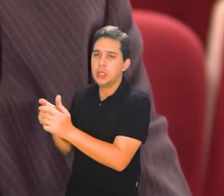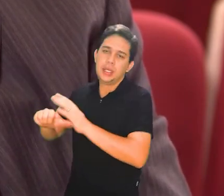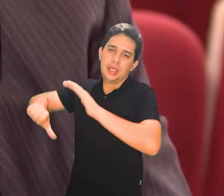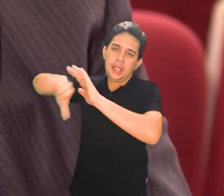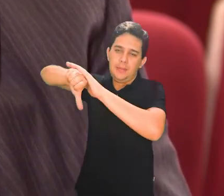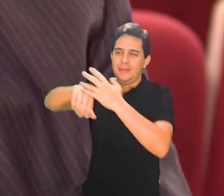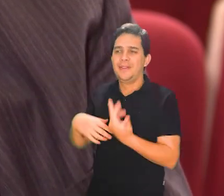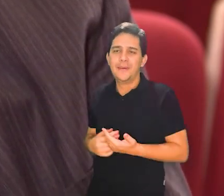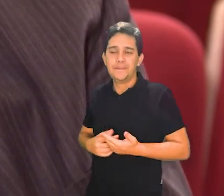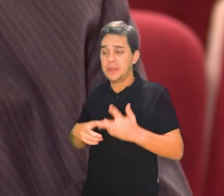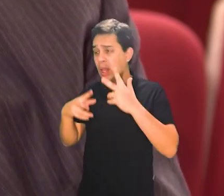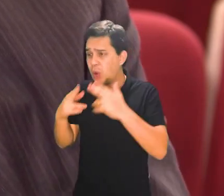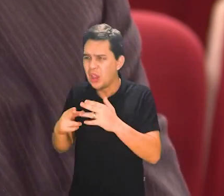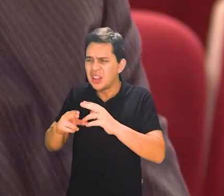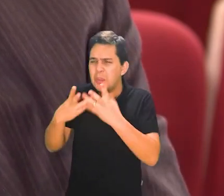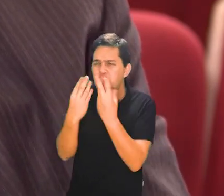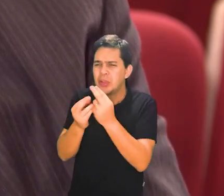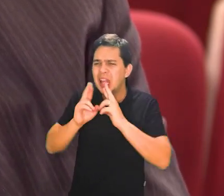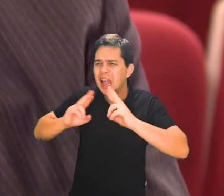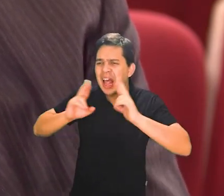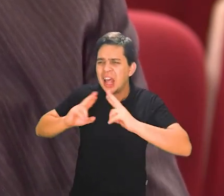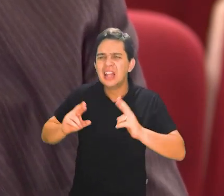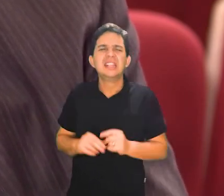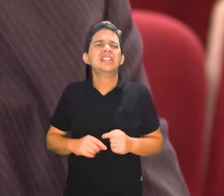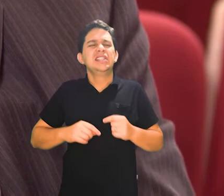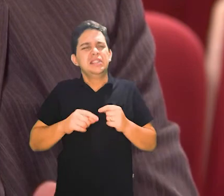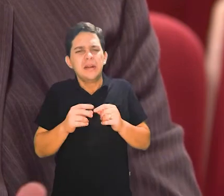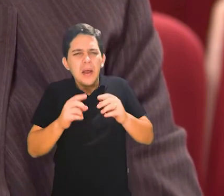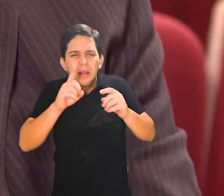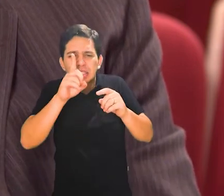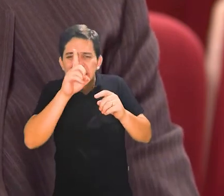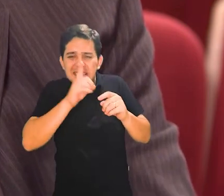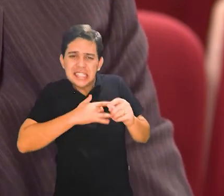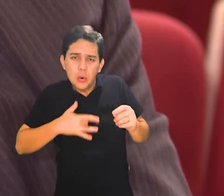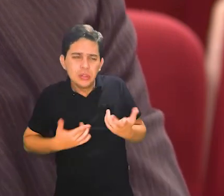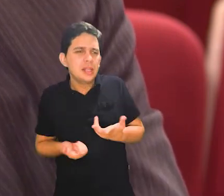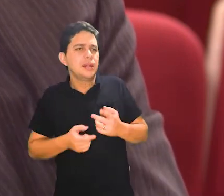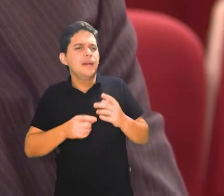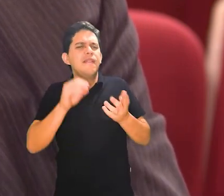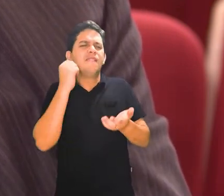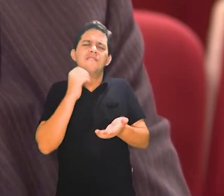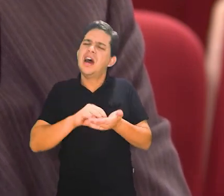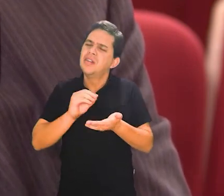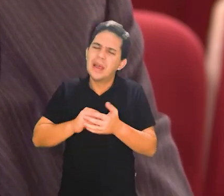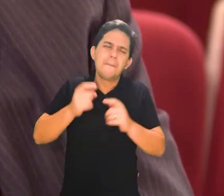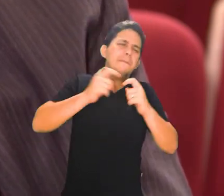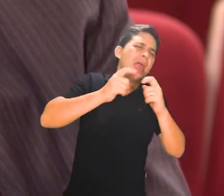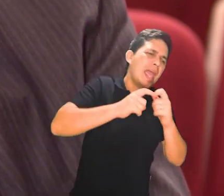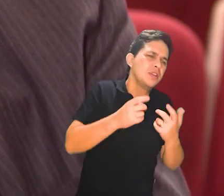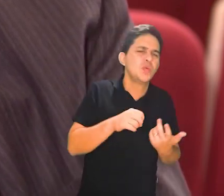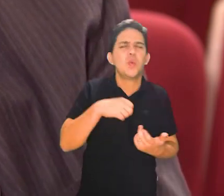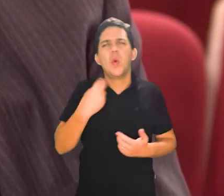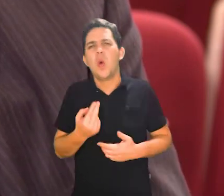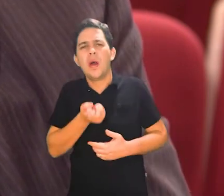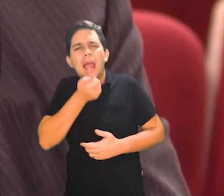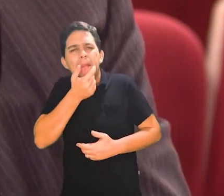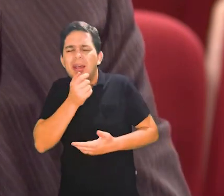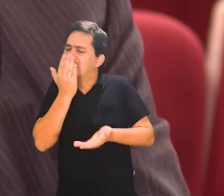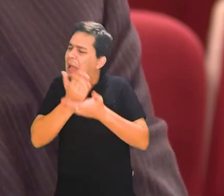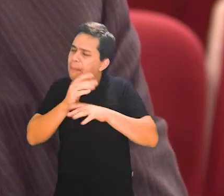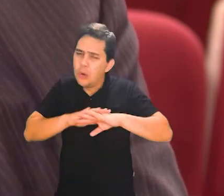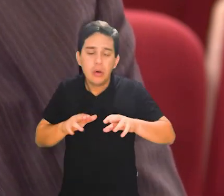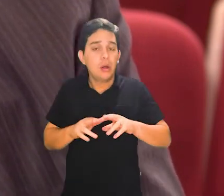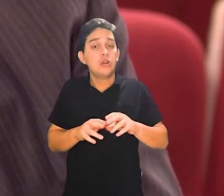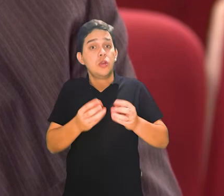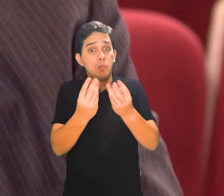Então, quando a população denuncia a falta de médico, denuncia a falta de remédio, a falta de leitos, isso permite que a promotoria da